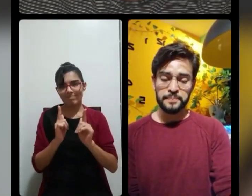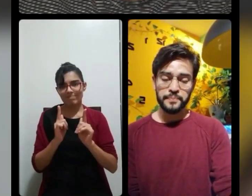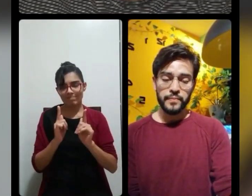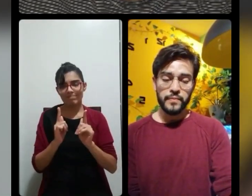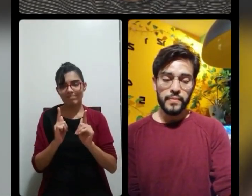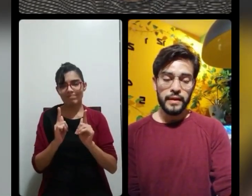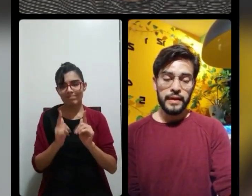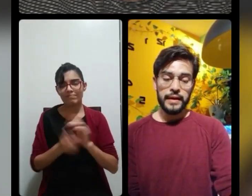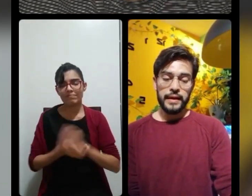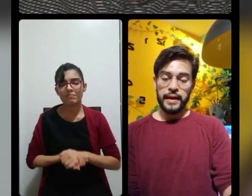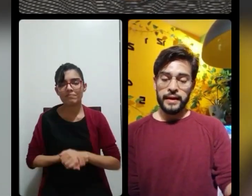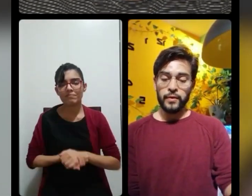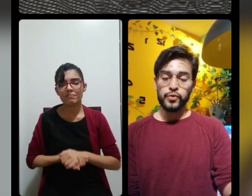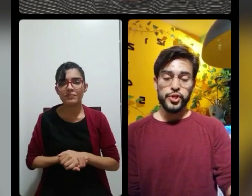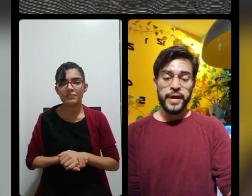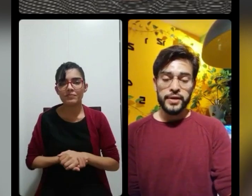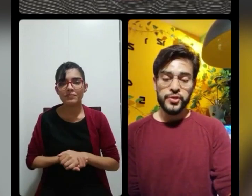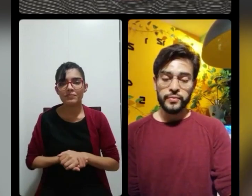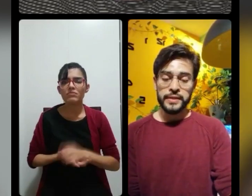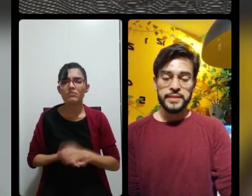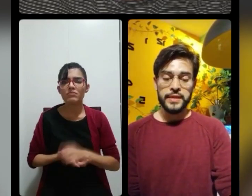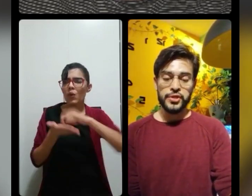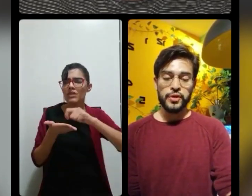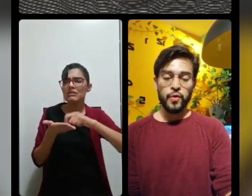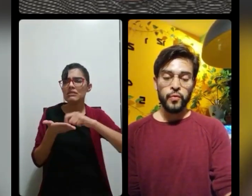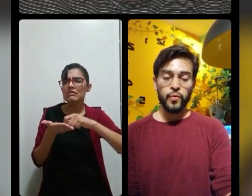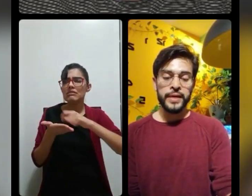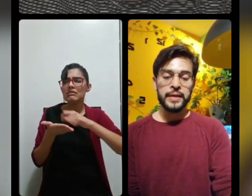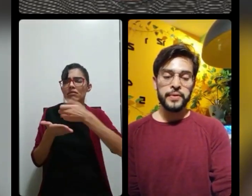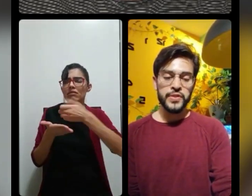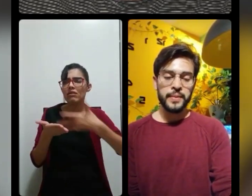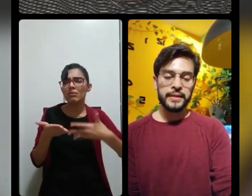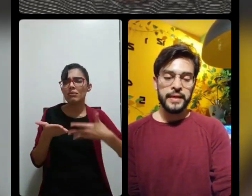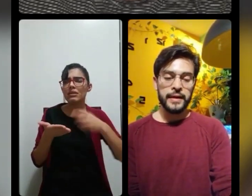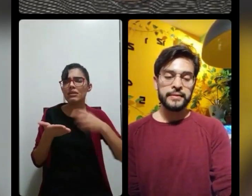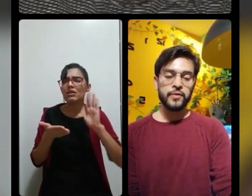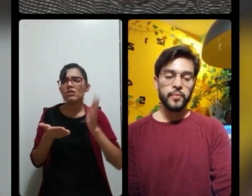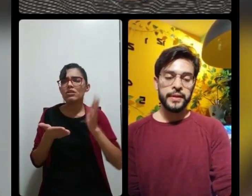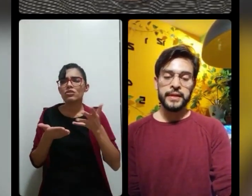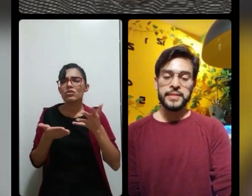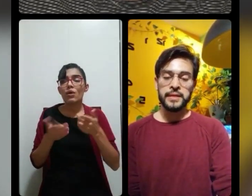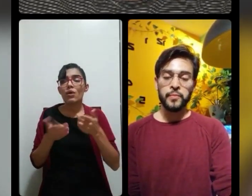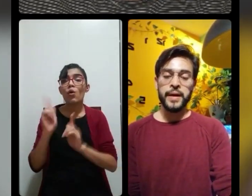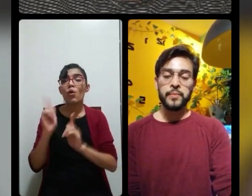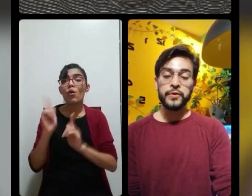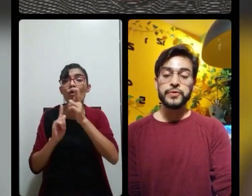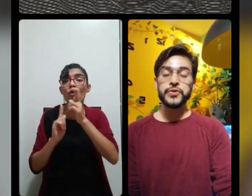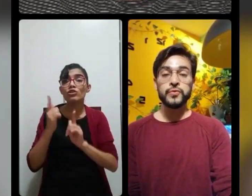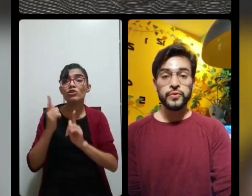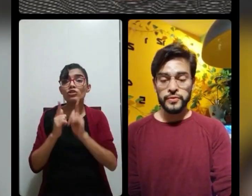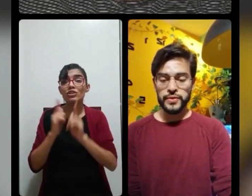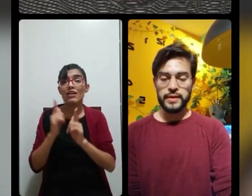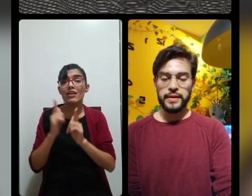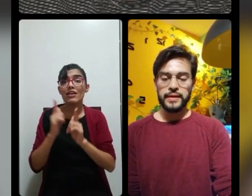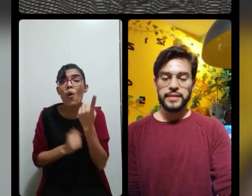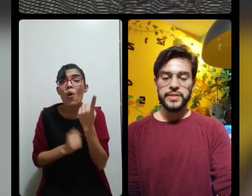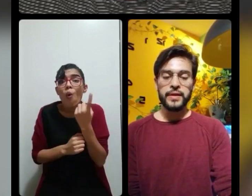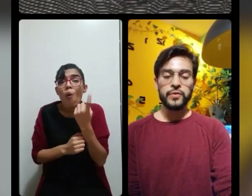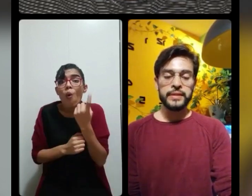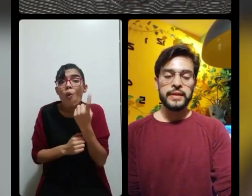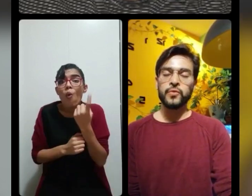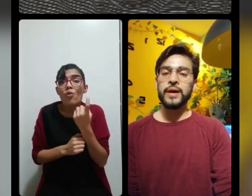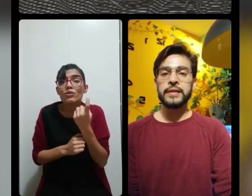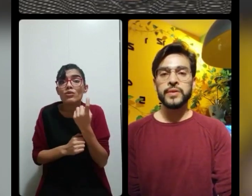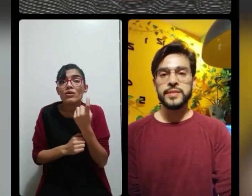seguinte: o gesto existe como única possibilidade de comunicação para muitos surdos